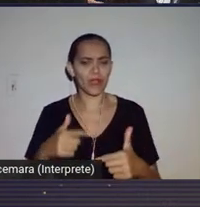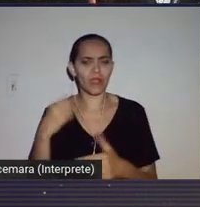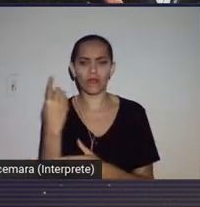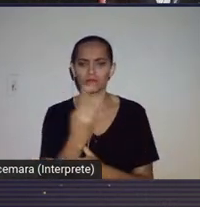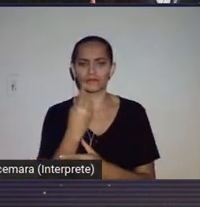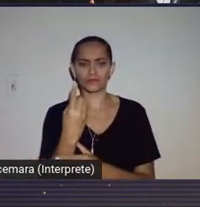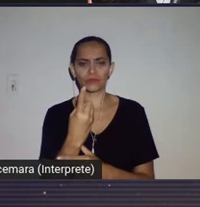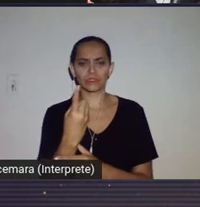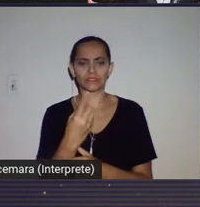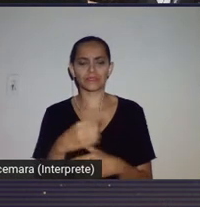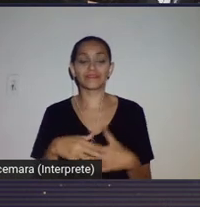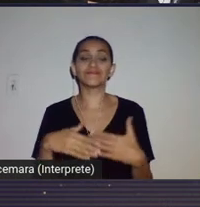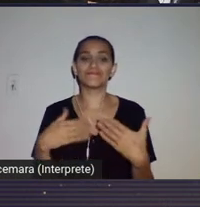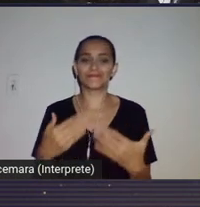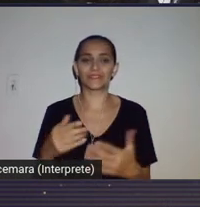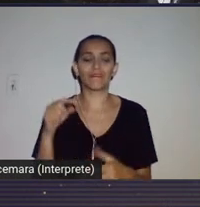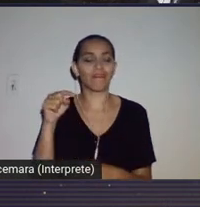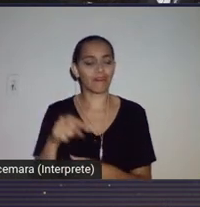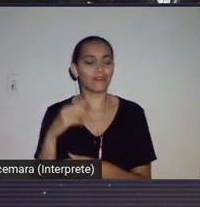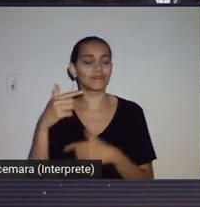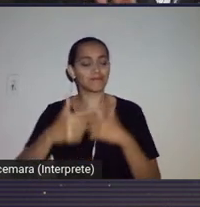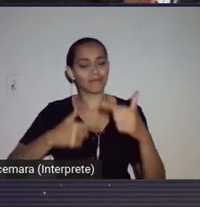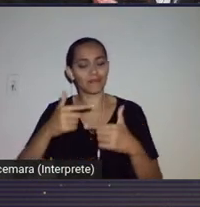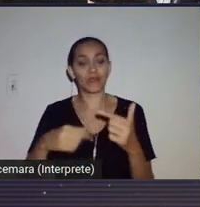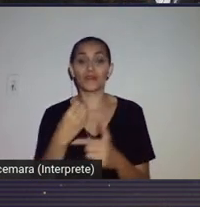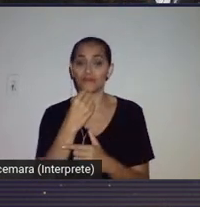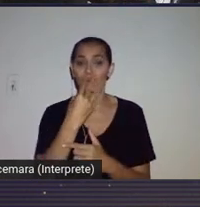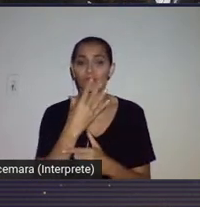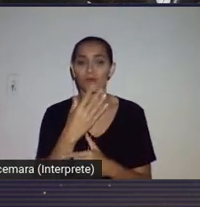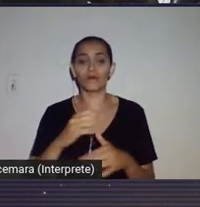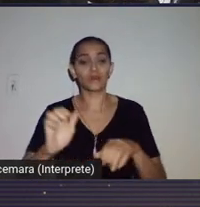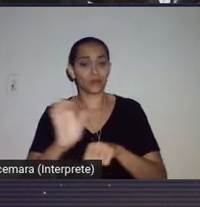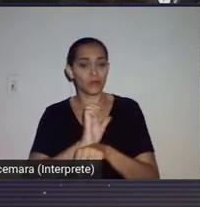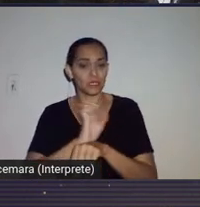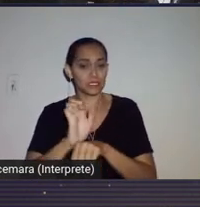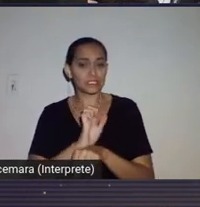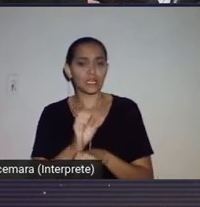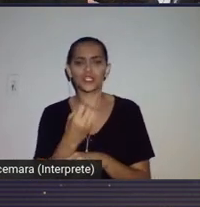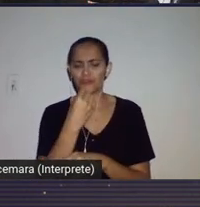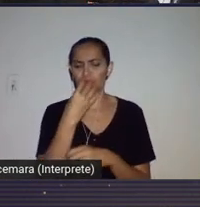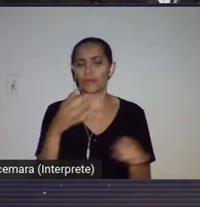enfim, desempenhar esse trabalho. E o estágio foi muito legal.